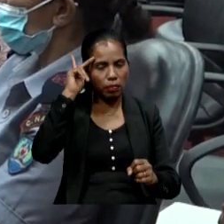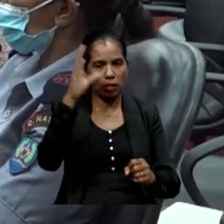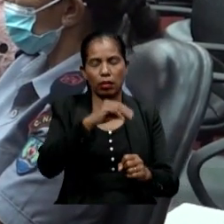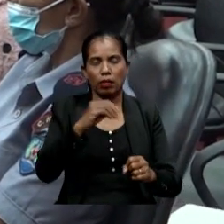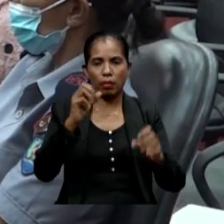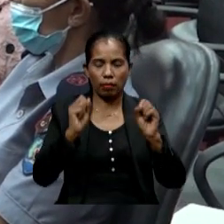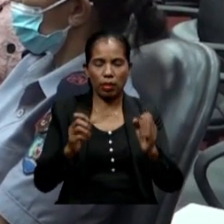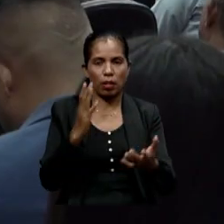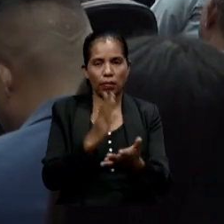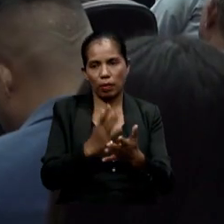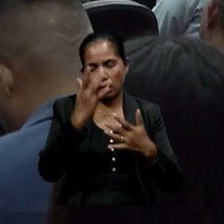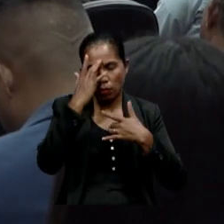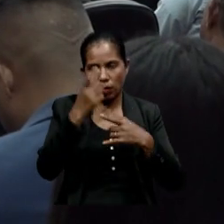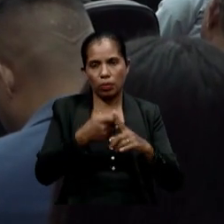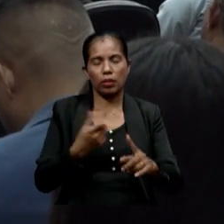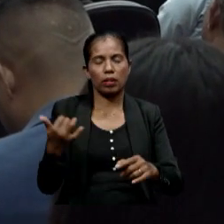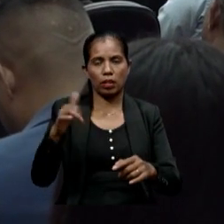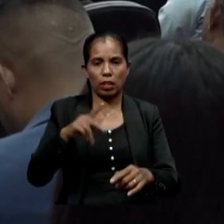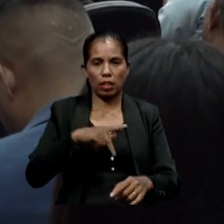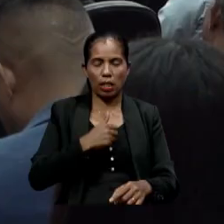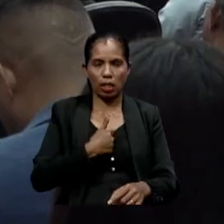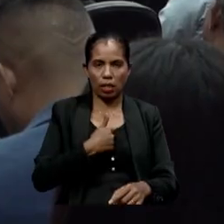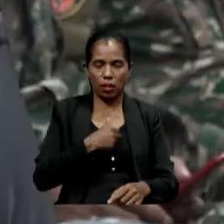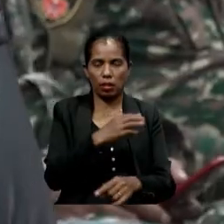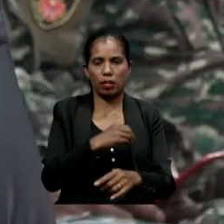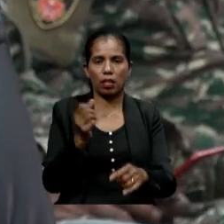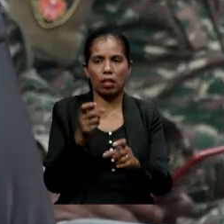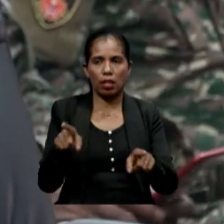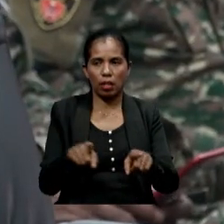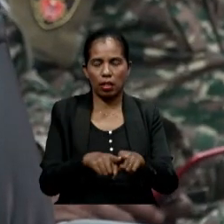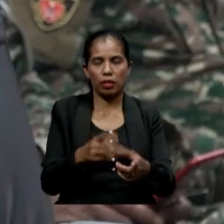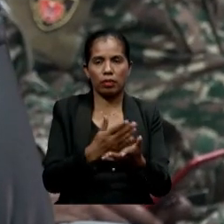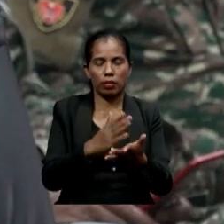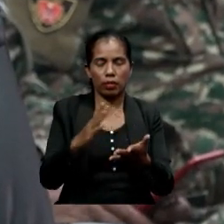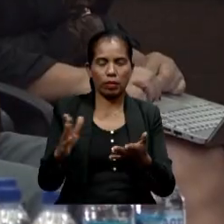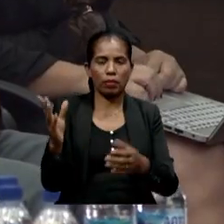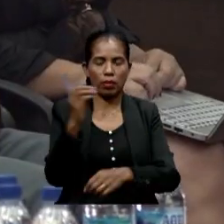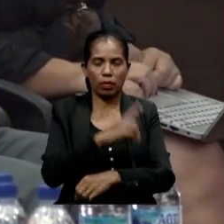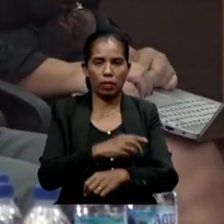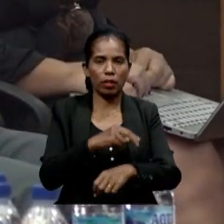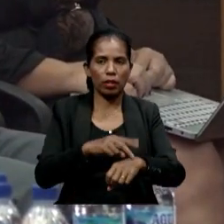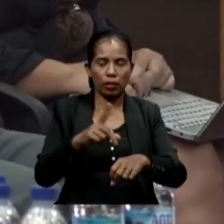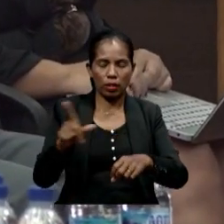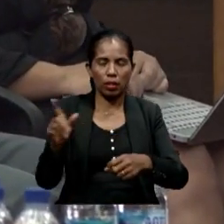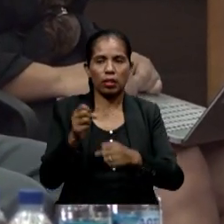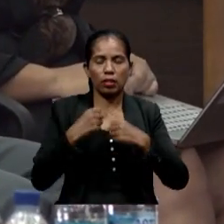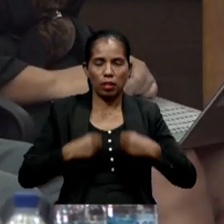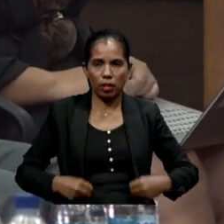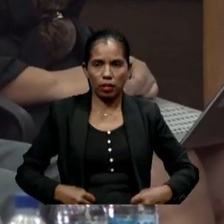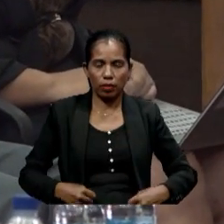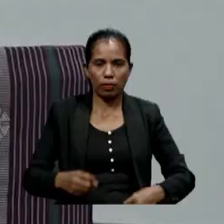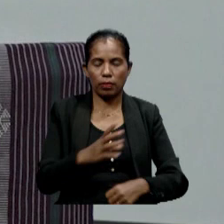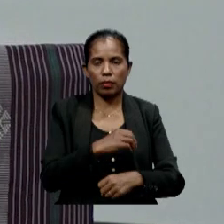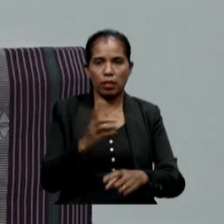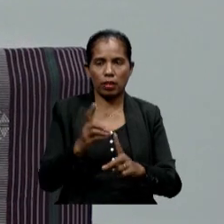nebele prevene mora su Sirne an. Depois sensibilização ne hanesan atu celebra Loro Nacional Saurinian e ha Loro Grunulis in Rua